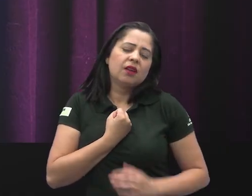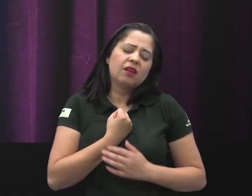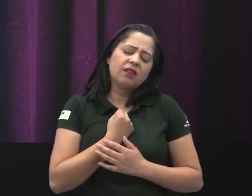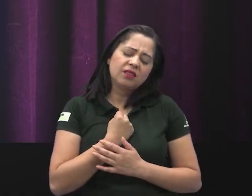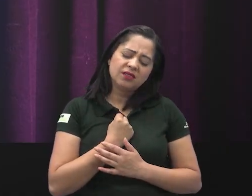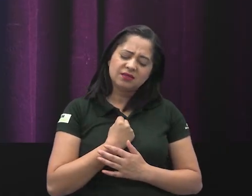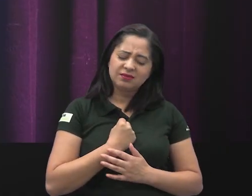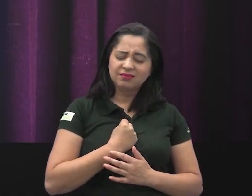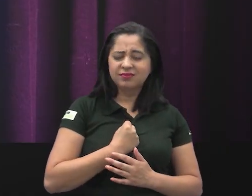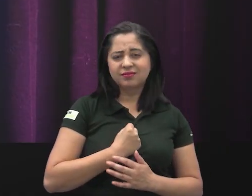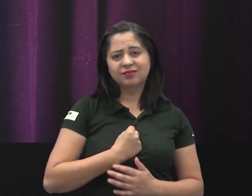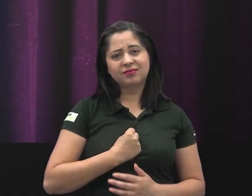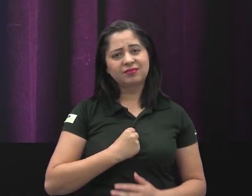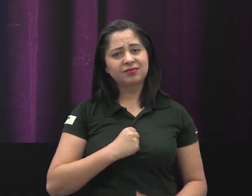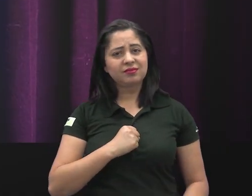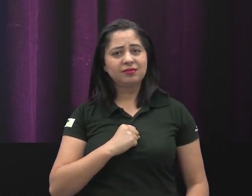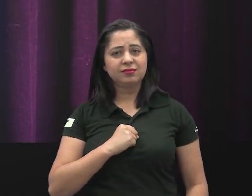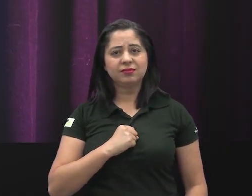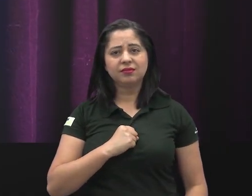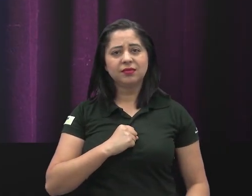Desconhecido cedo demais.